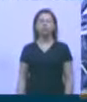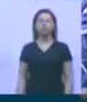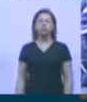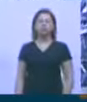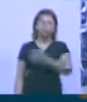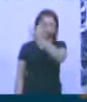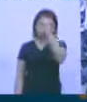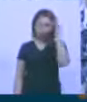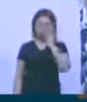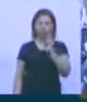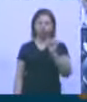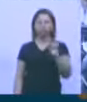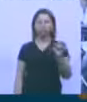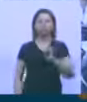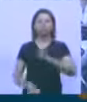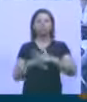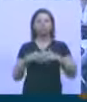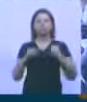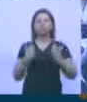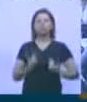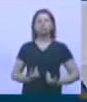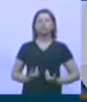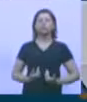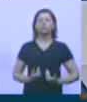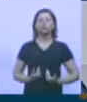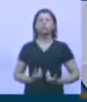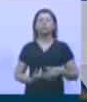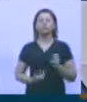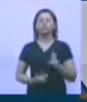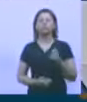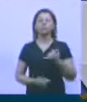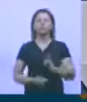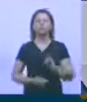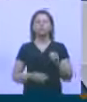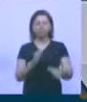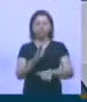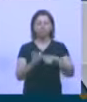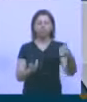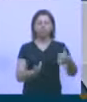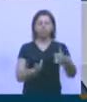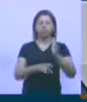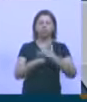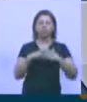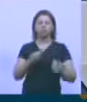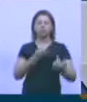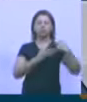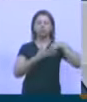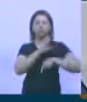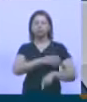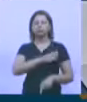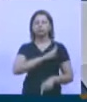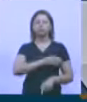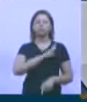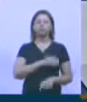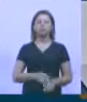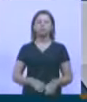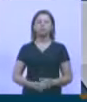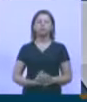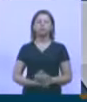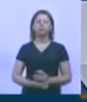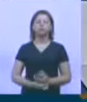pessoa não vai ser curada fisicamente a menos que ela seja primeiro curada interiormente. Because